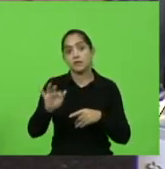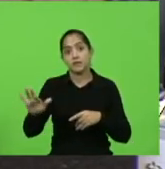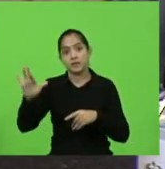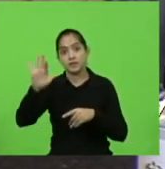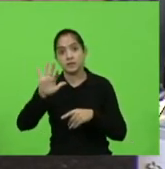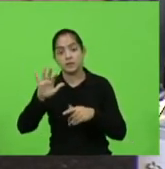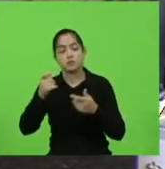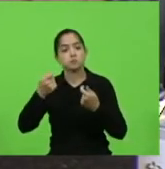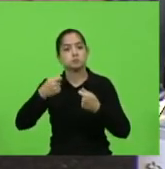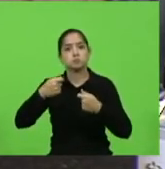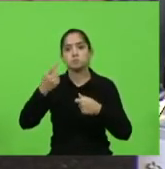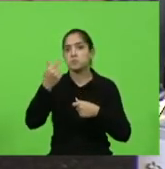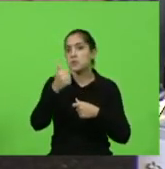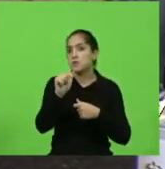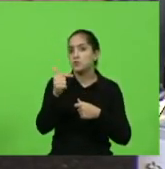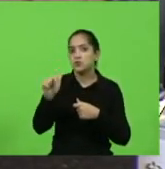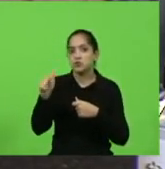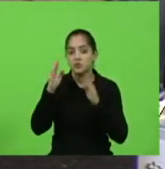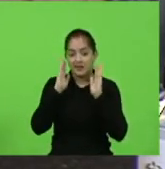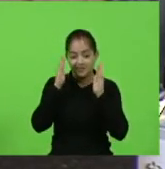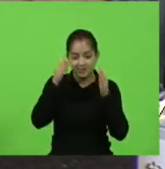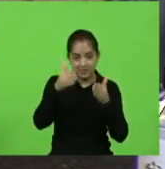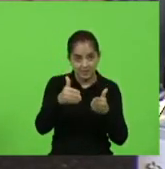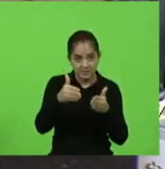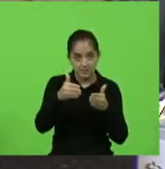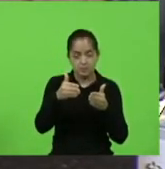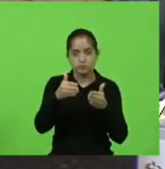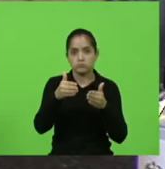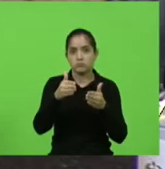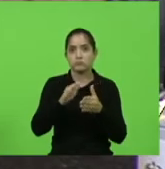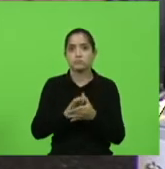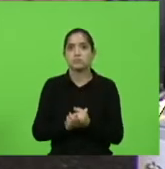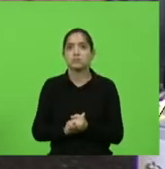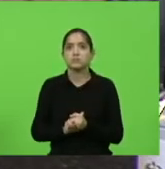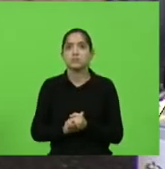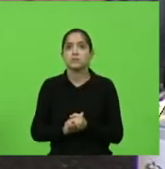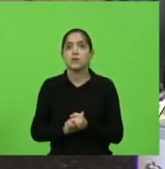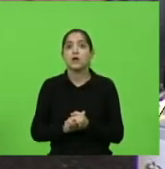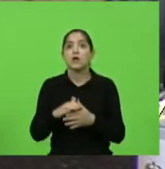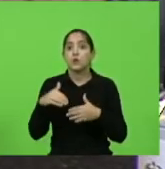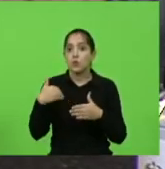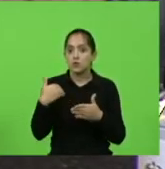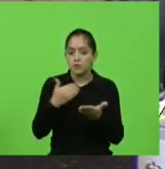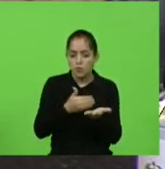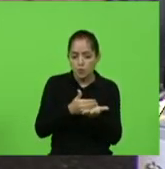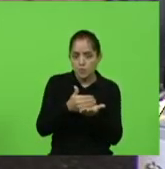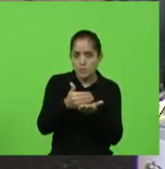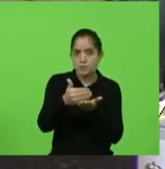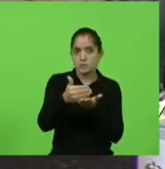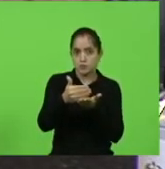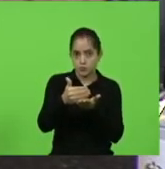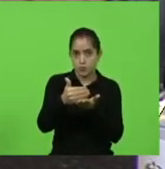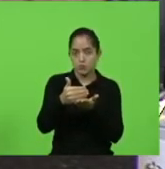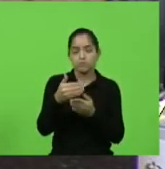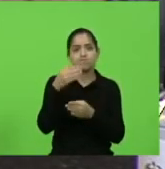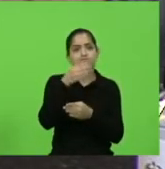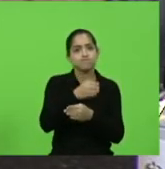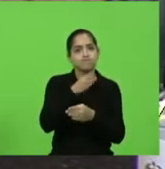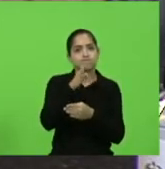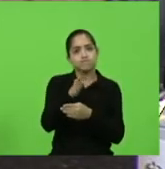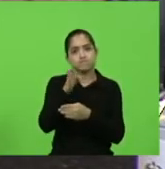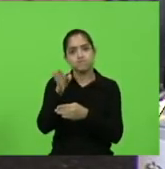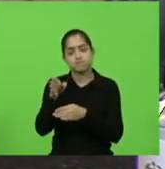tinha atenção, o Porto de Santos comandava, mas nunca deu a devida atenção. Quando nós, então, após uma grande peregrinação,